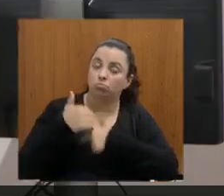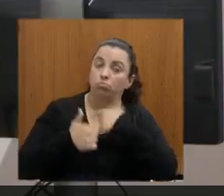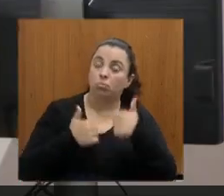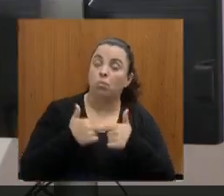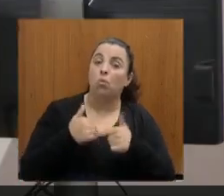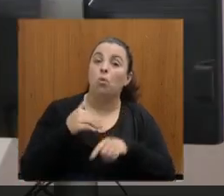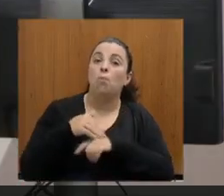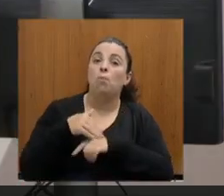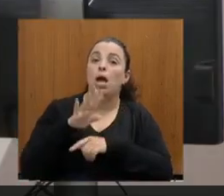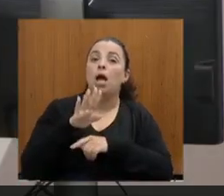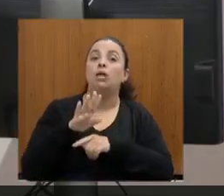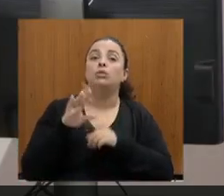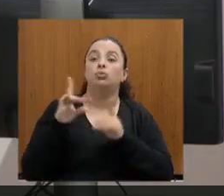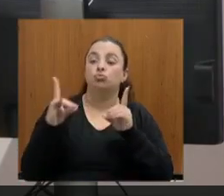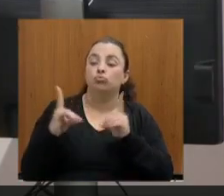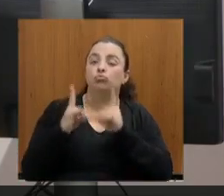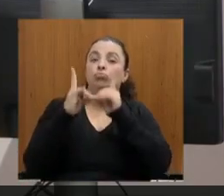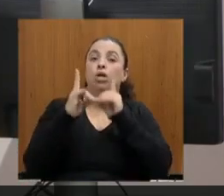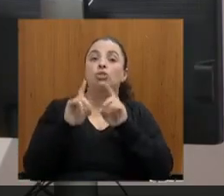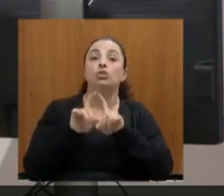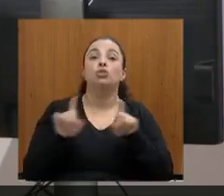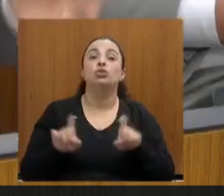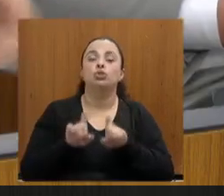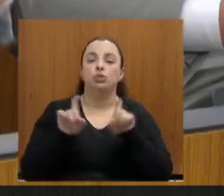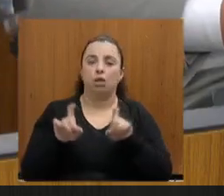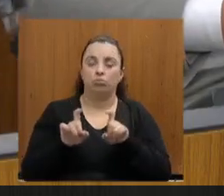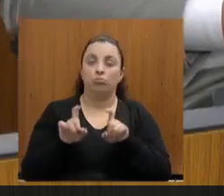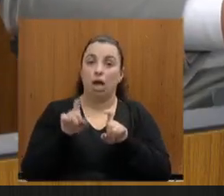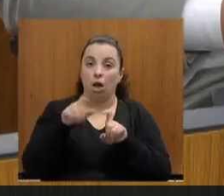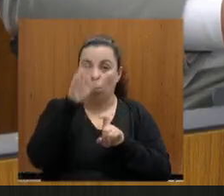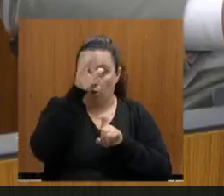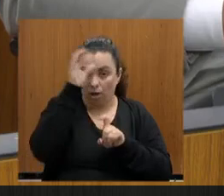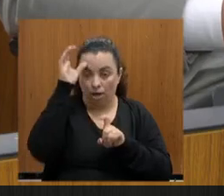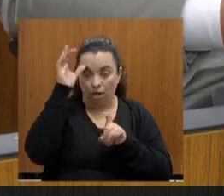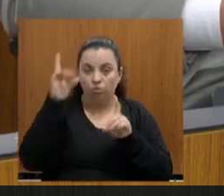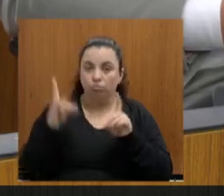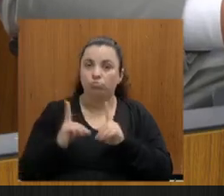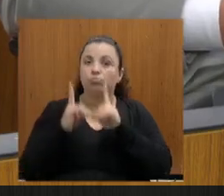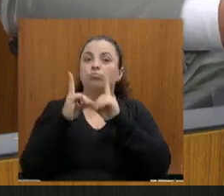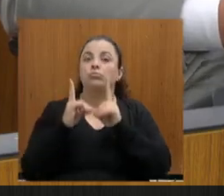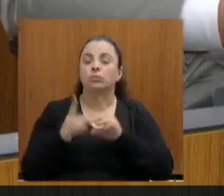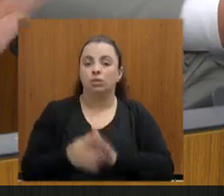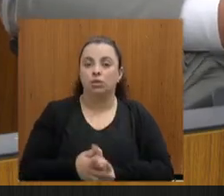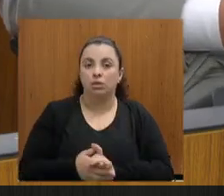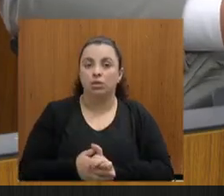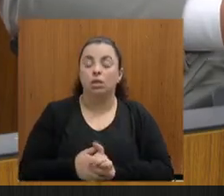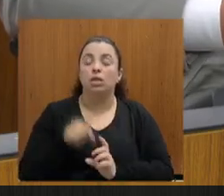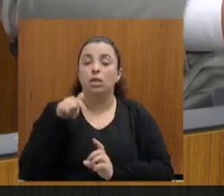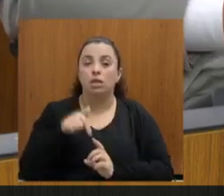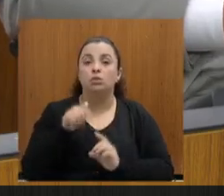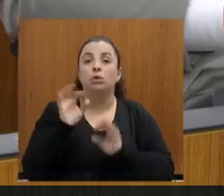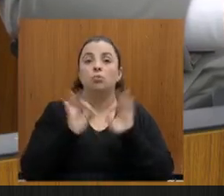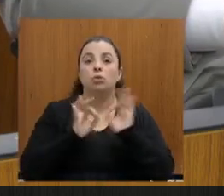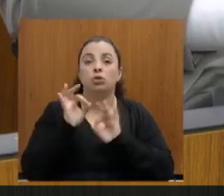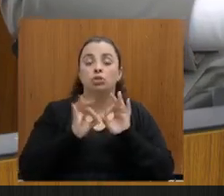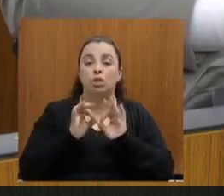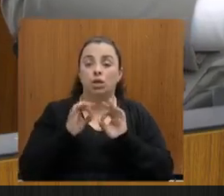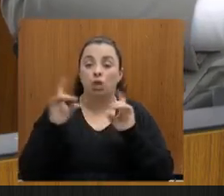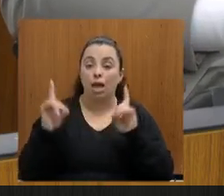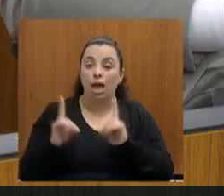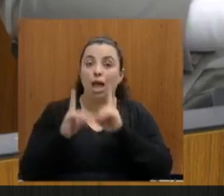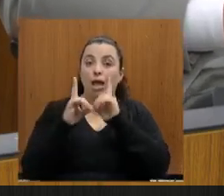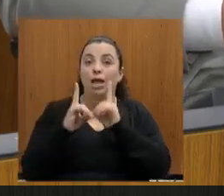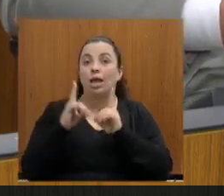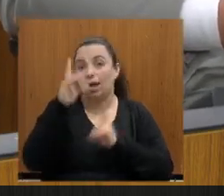digitalização do atendimento ao cliente né isso acaba sendo mais nós chamamos isso de projeto cliente